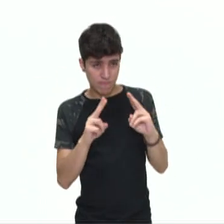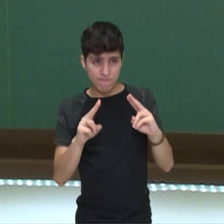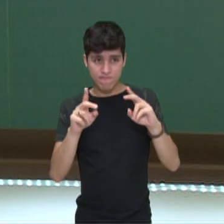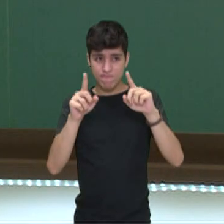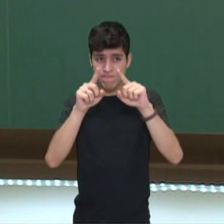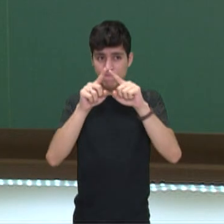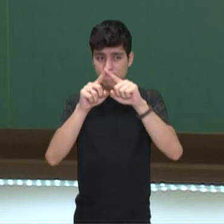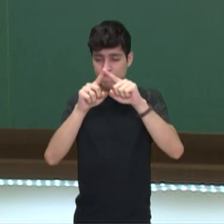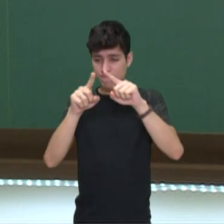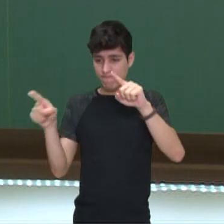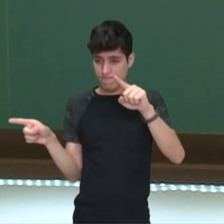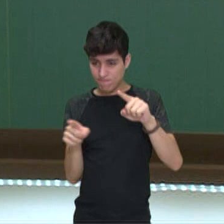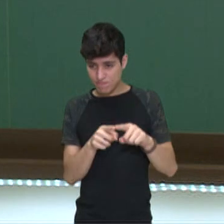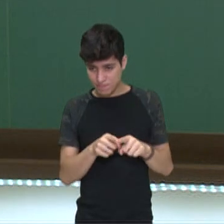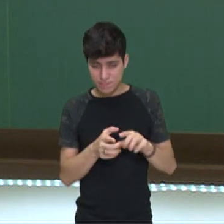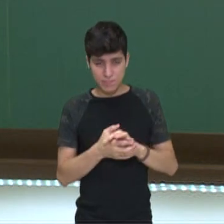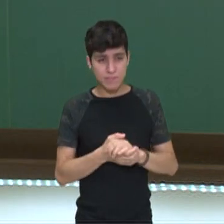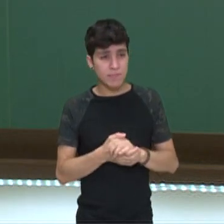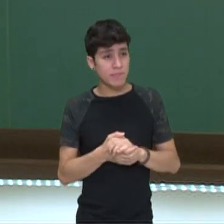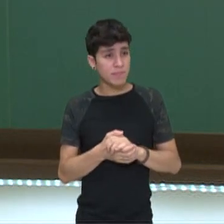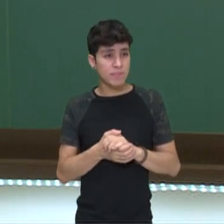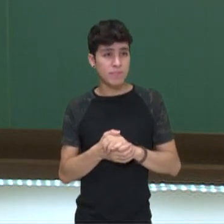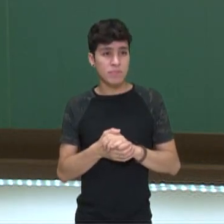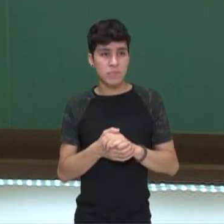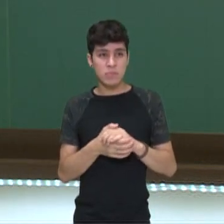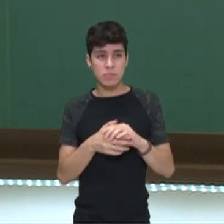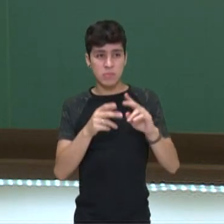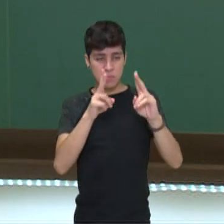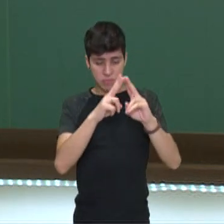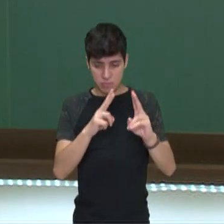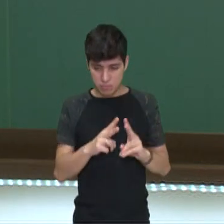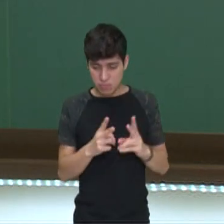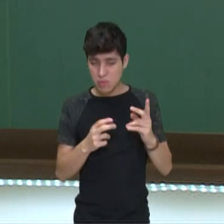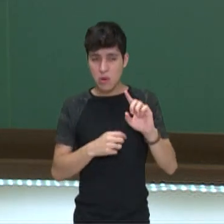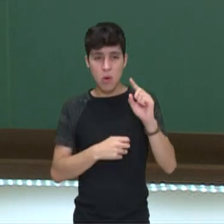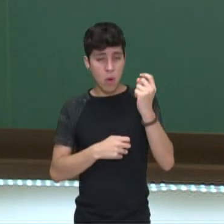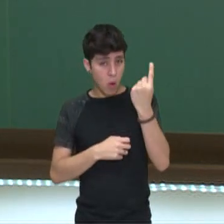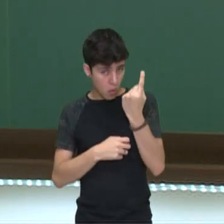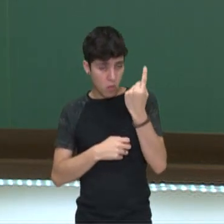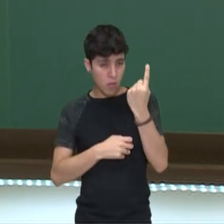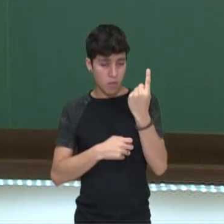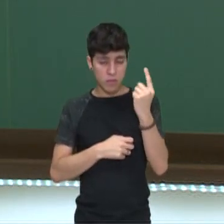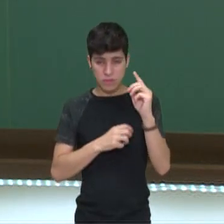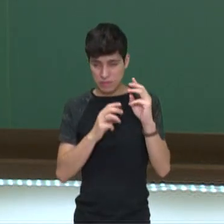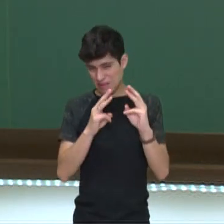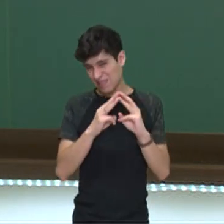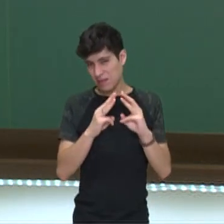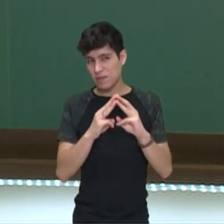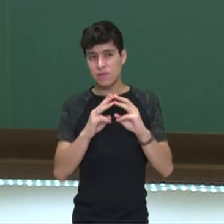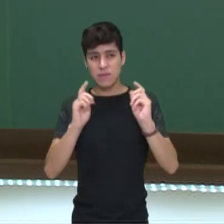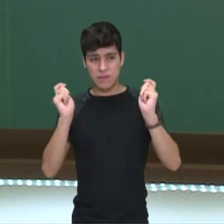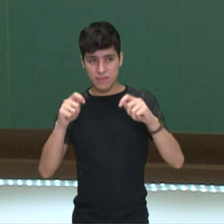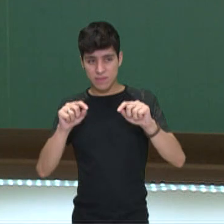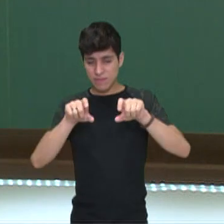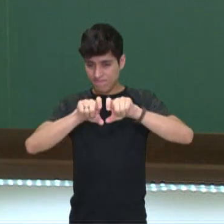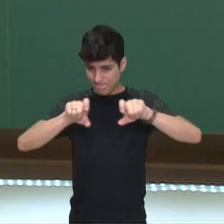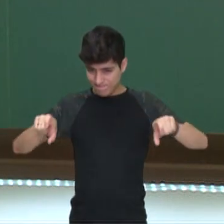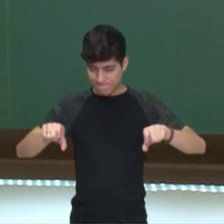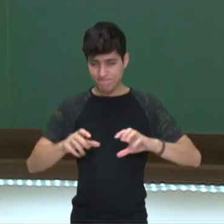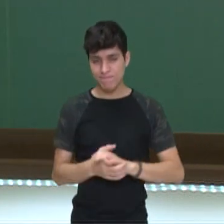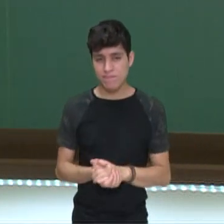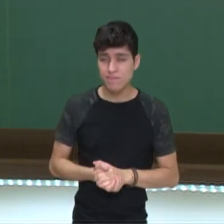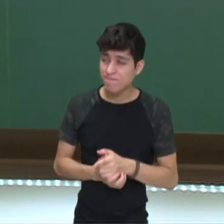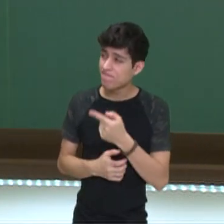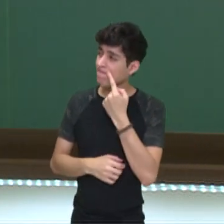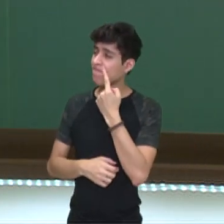geometria trigonal, numa ligação com duas duplas ou uma tripla, ele vai ter ligação ou uma geometria linear.